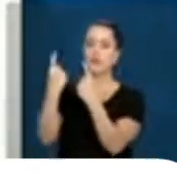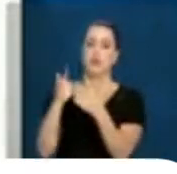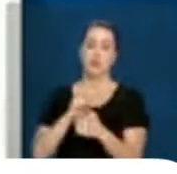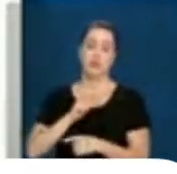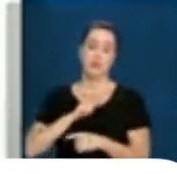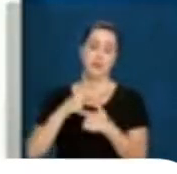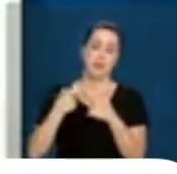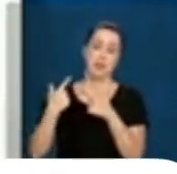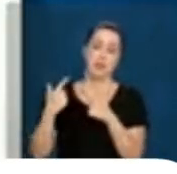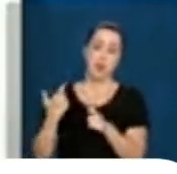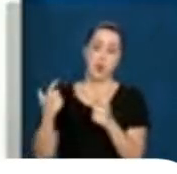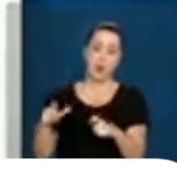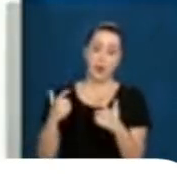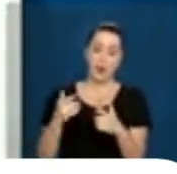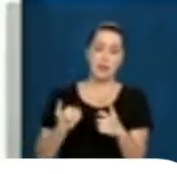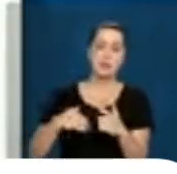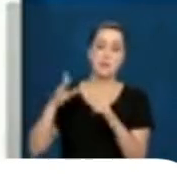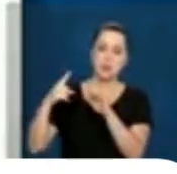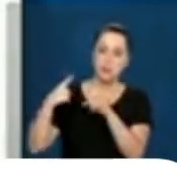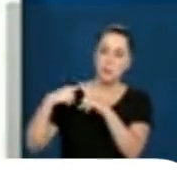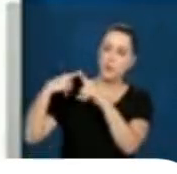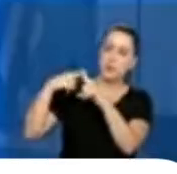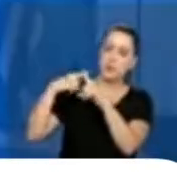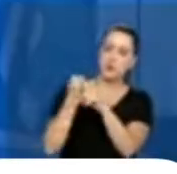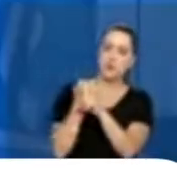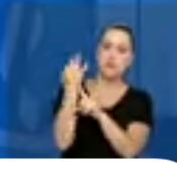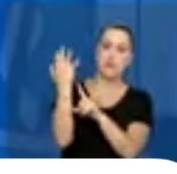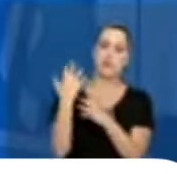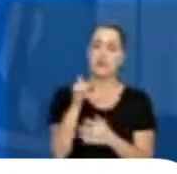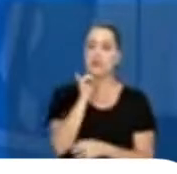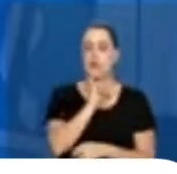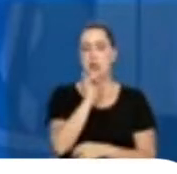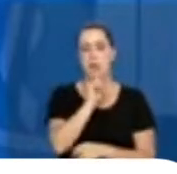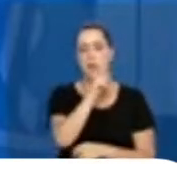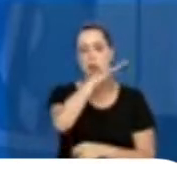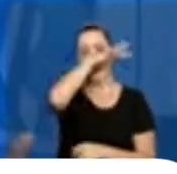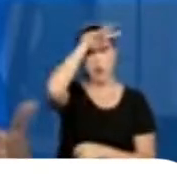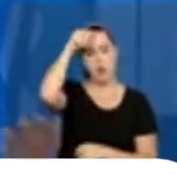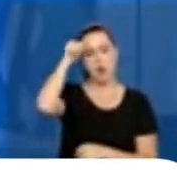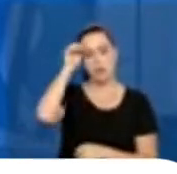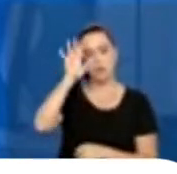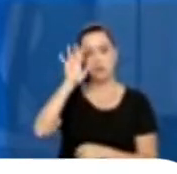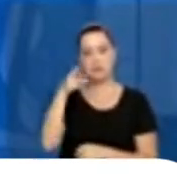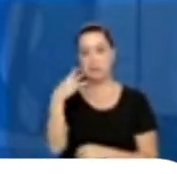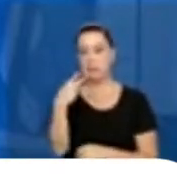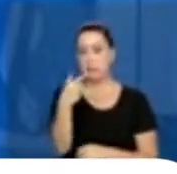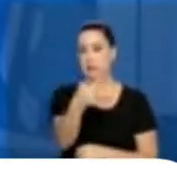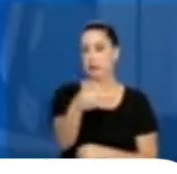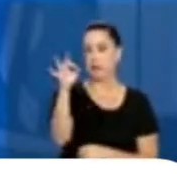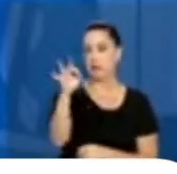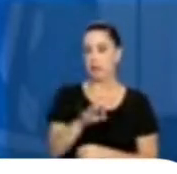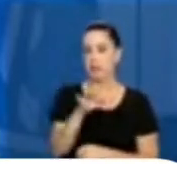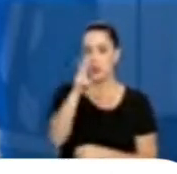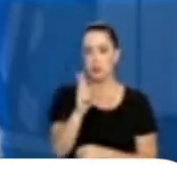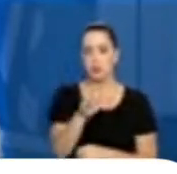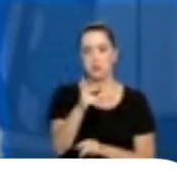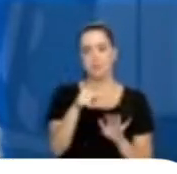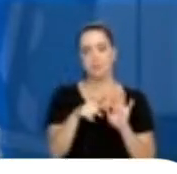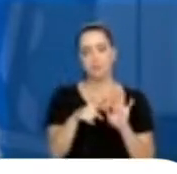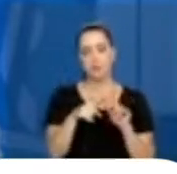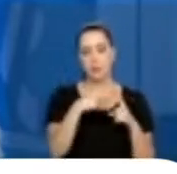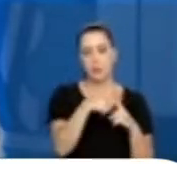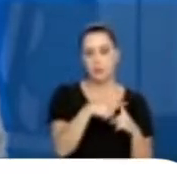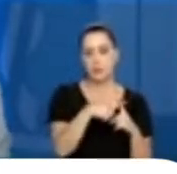uma positividade mais elevada, como no estado do Amazonas, que chega a ser 37%, no Espírito